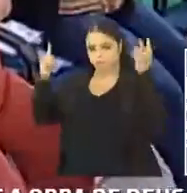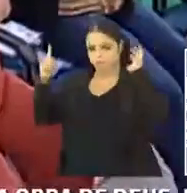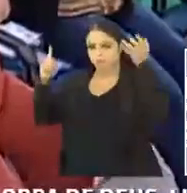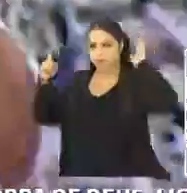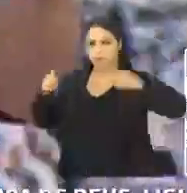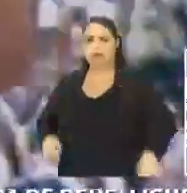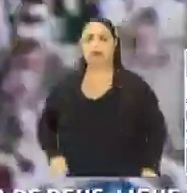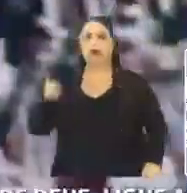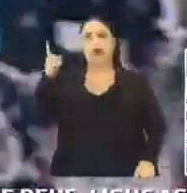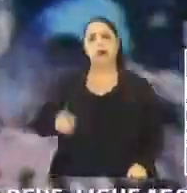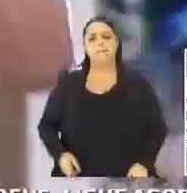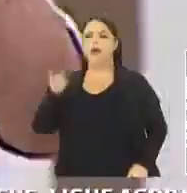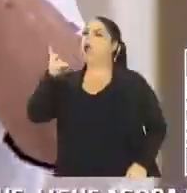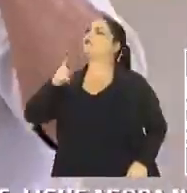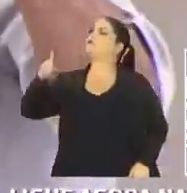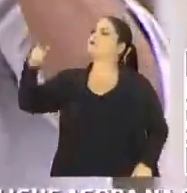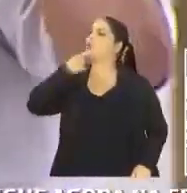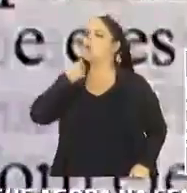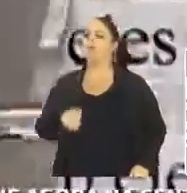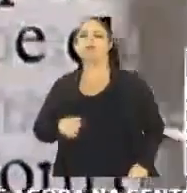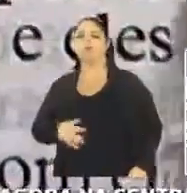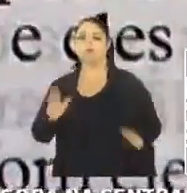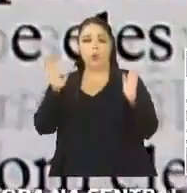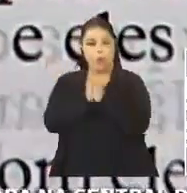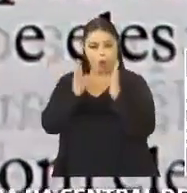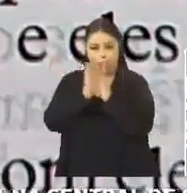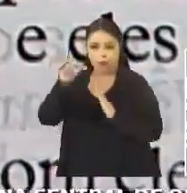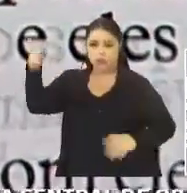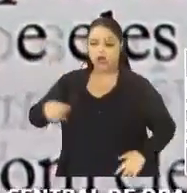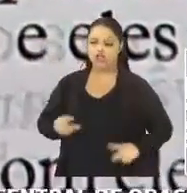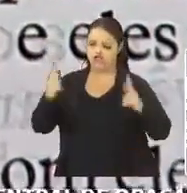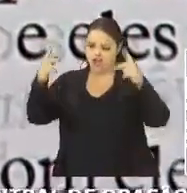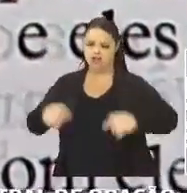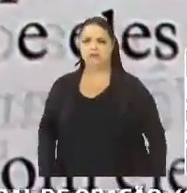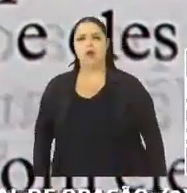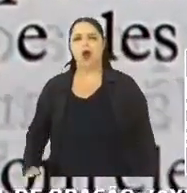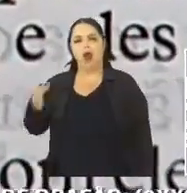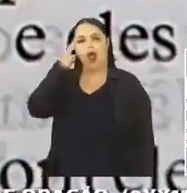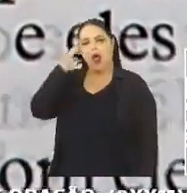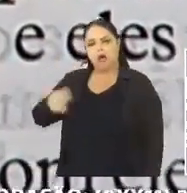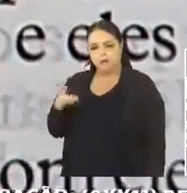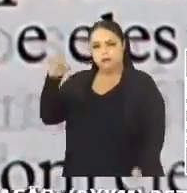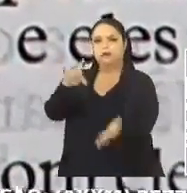Não prevaleça contra ti o homem. Olha a oração dele. Mas ele foi sincero, né?